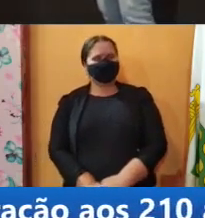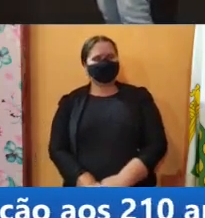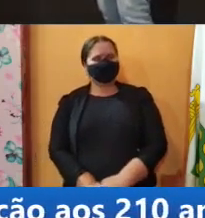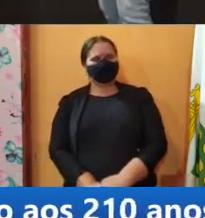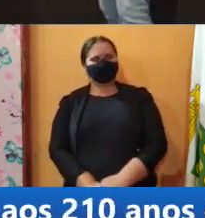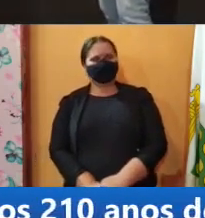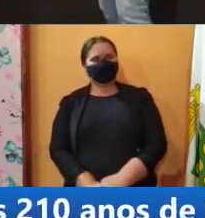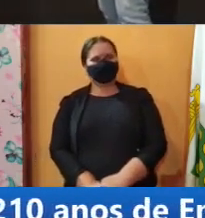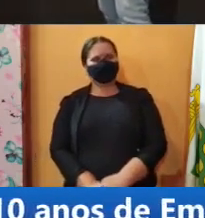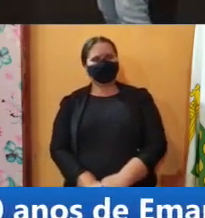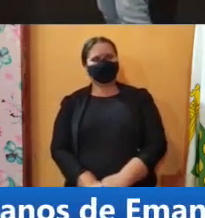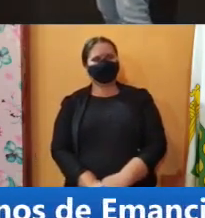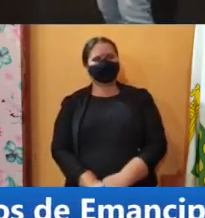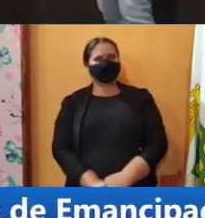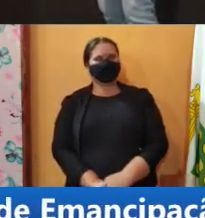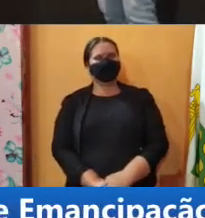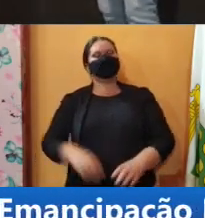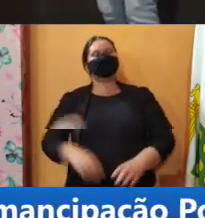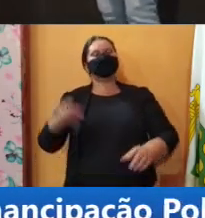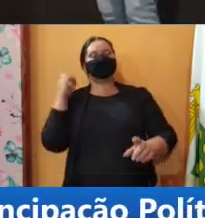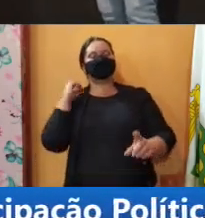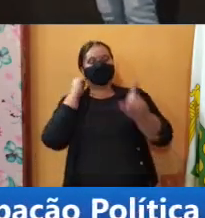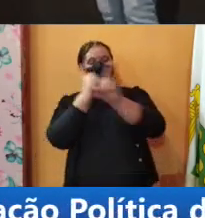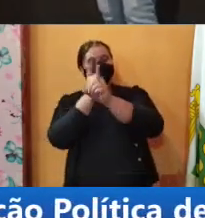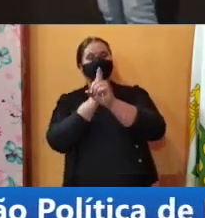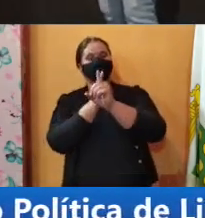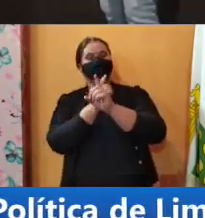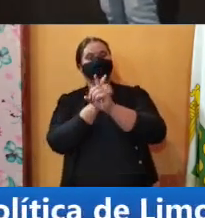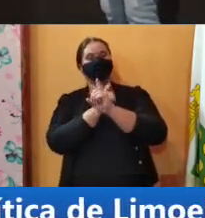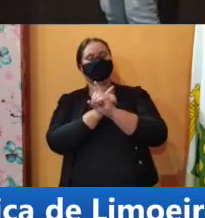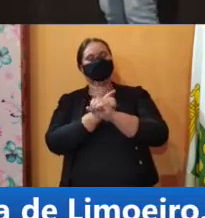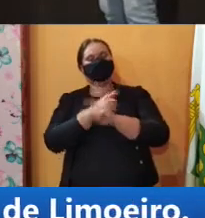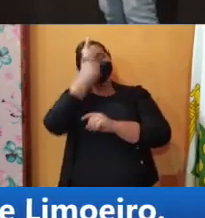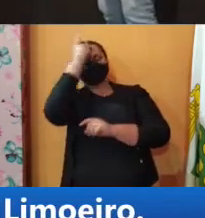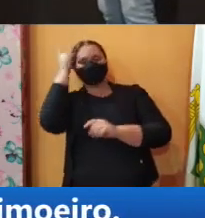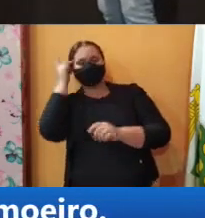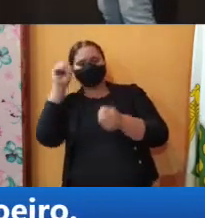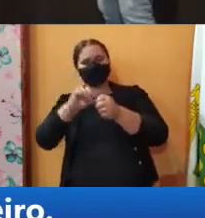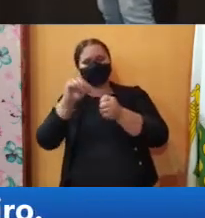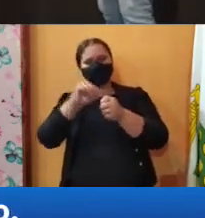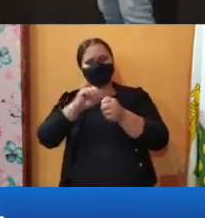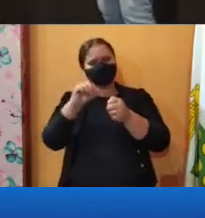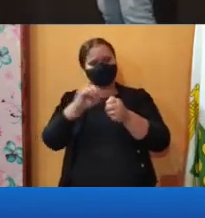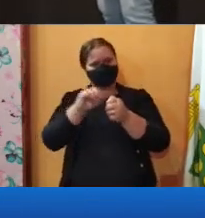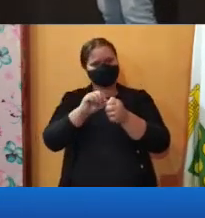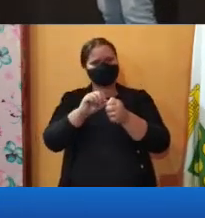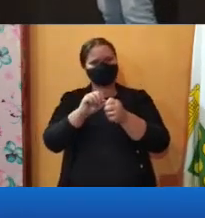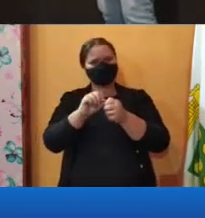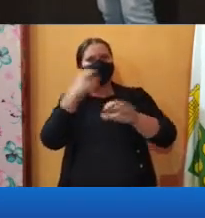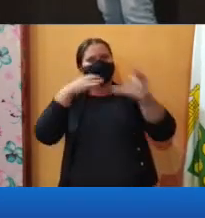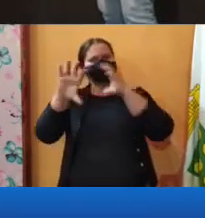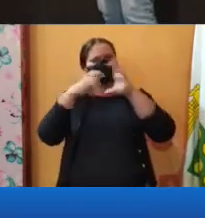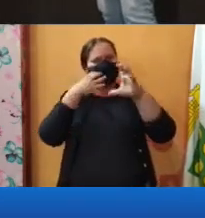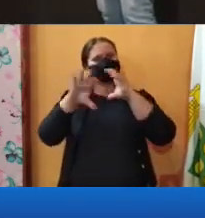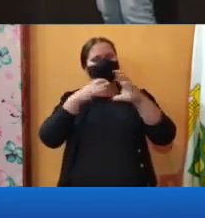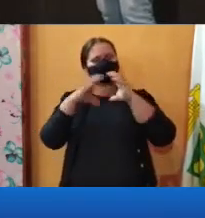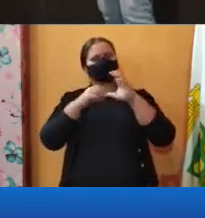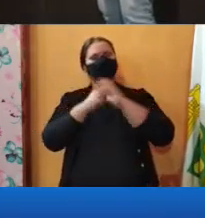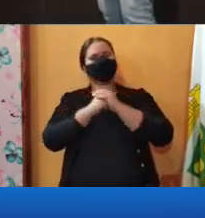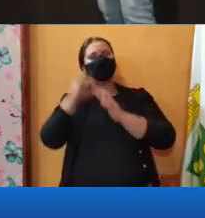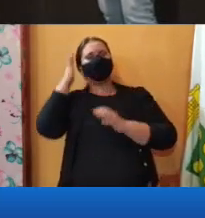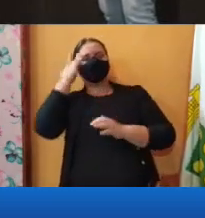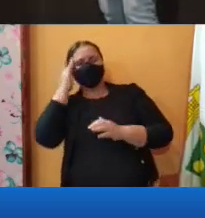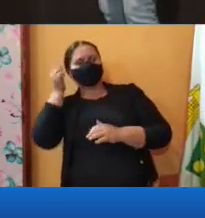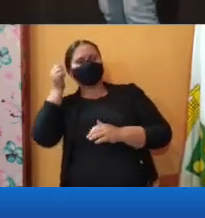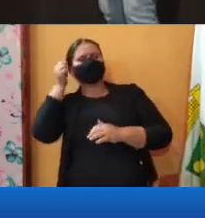O Sivaldo, tem que descobrir quem é o autor desse frevo, né? Eu acho, Sivaldo, procurar com Jaime Salvador. Inês Duarte deve saber, Inês Duarte deve saber. Ele tem umas